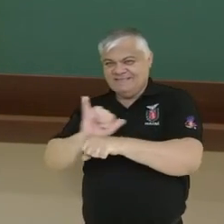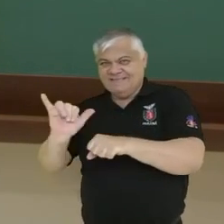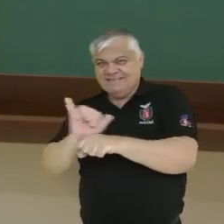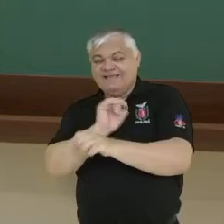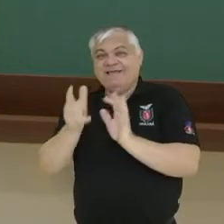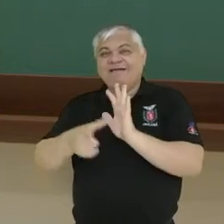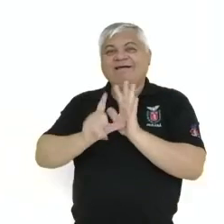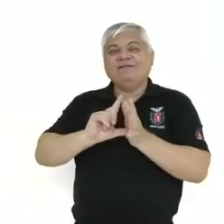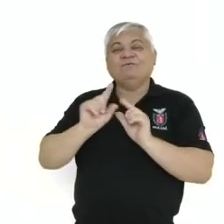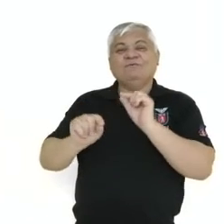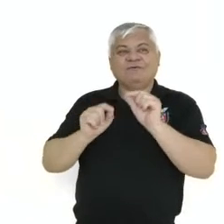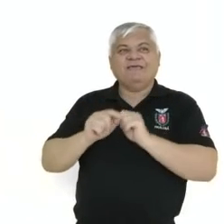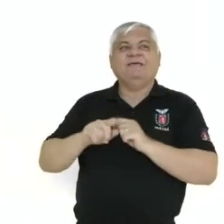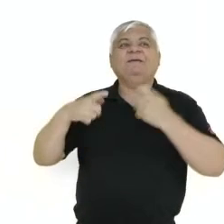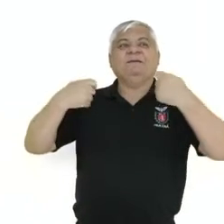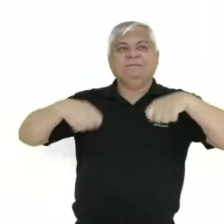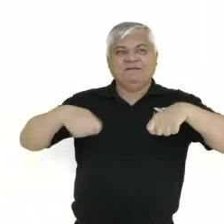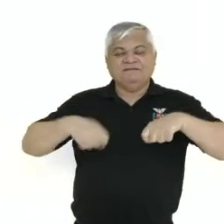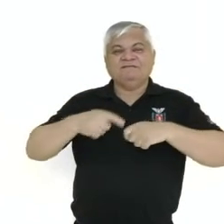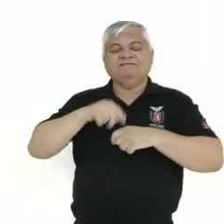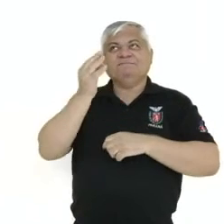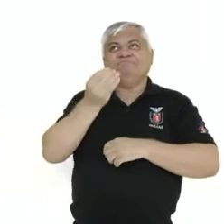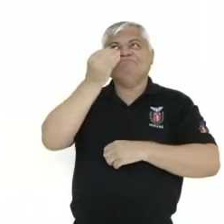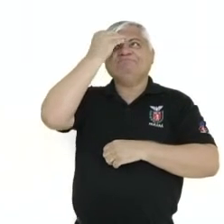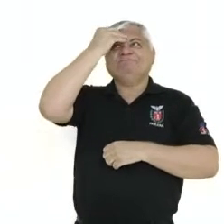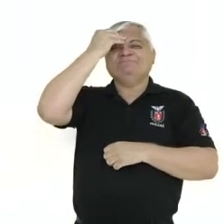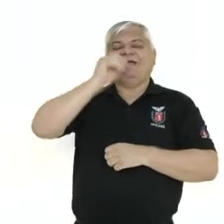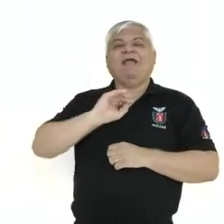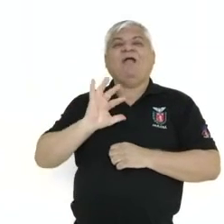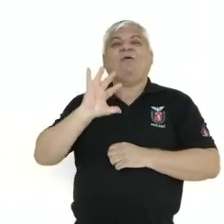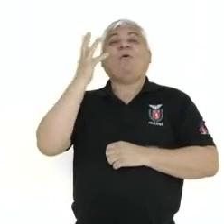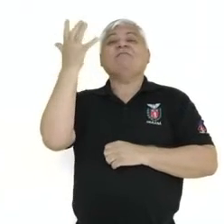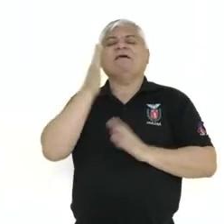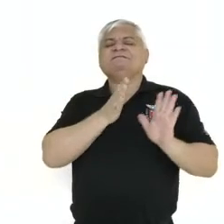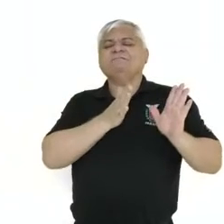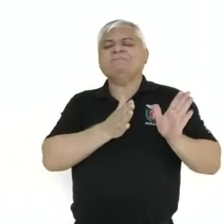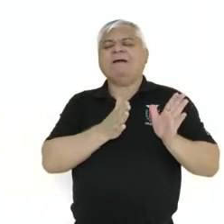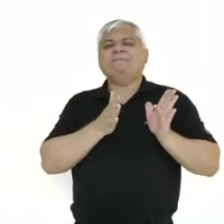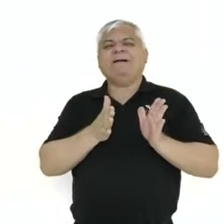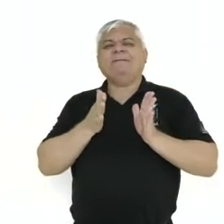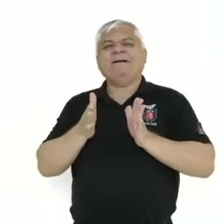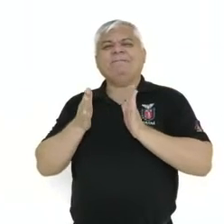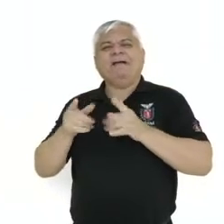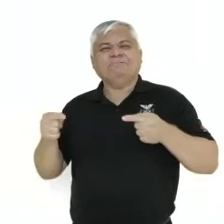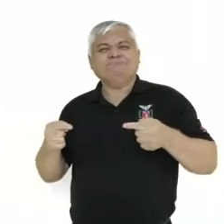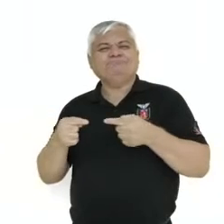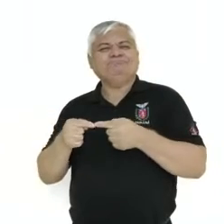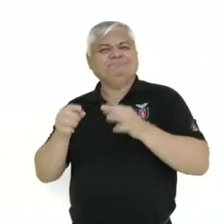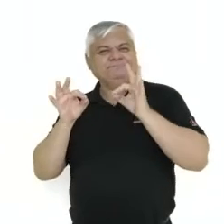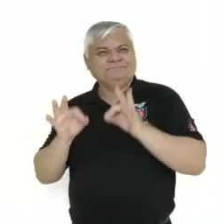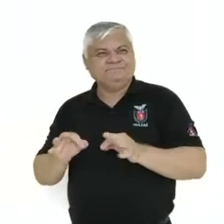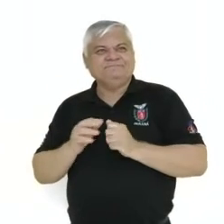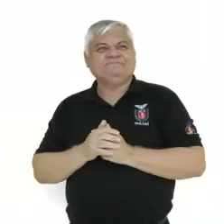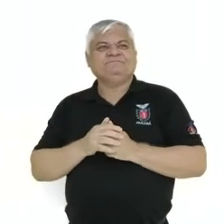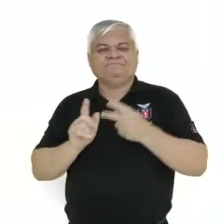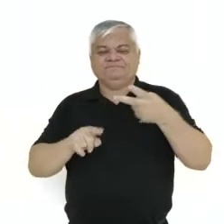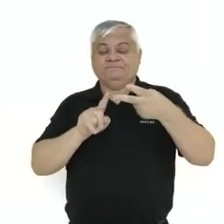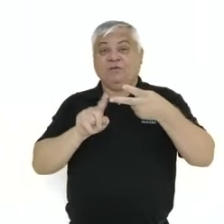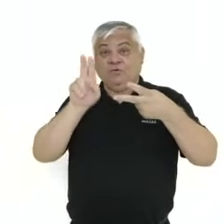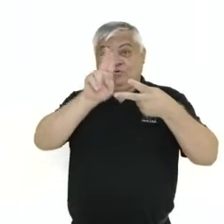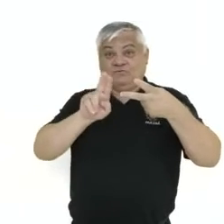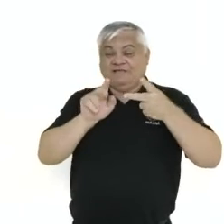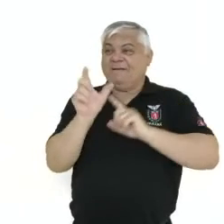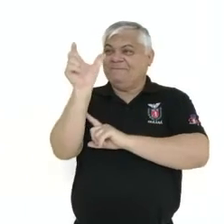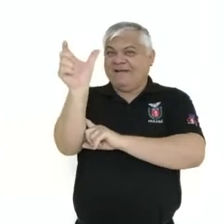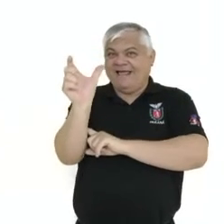Para isso é preciso o quê? Primeiramente, memorizar a sequência dos fatos do causo, utilizar